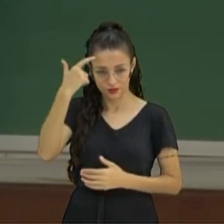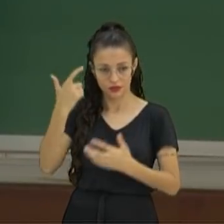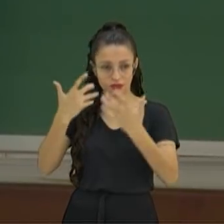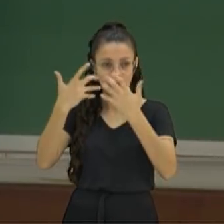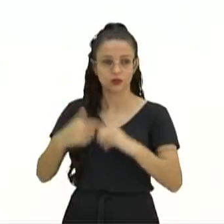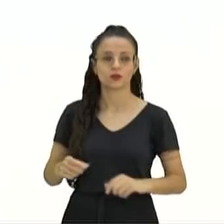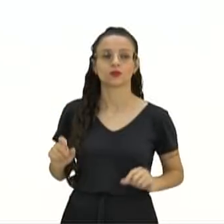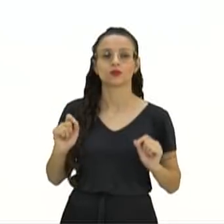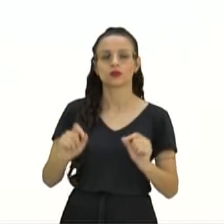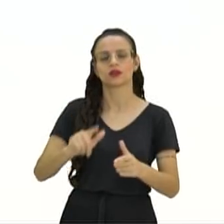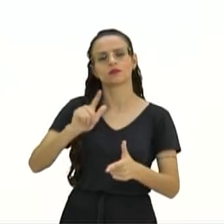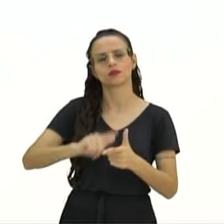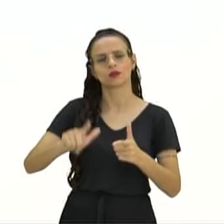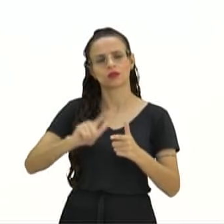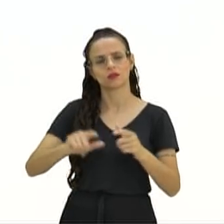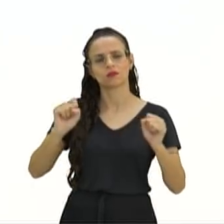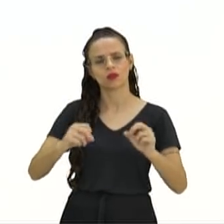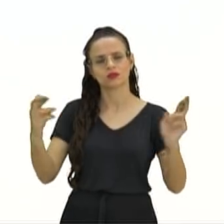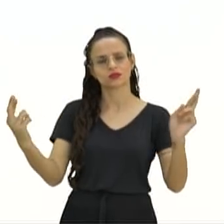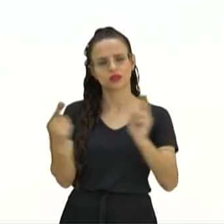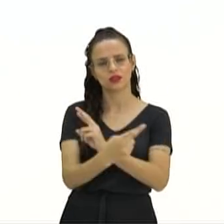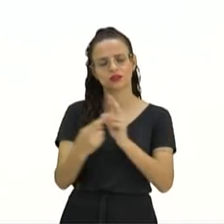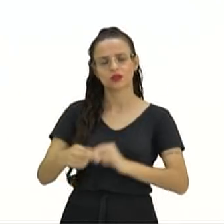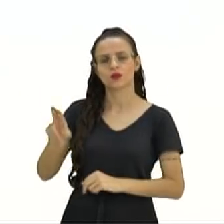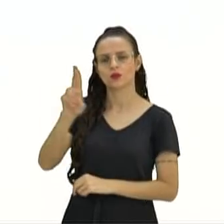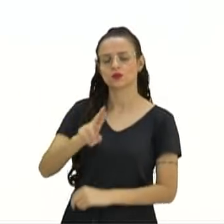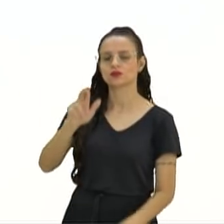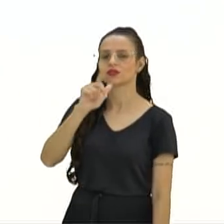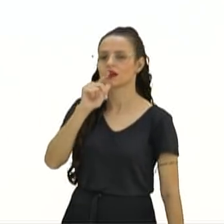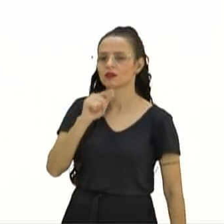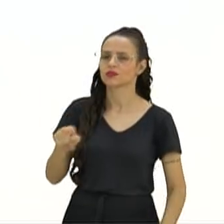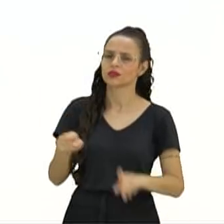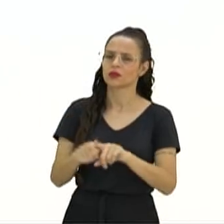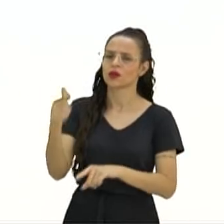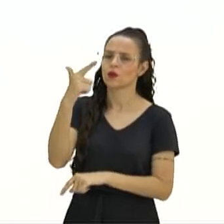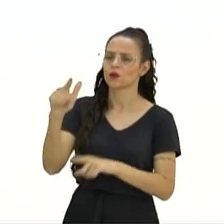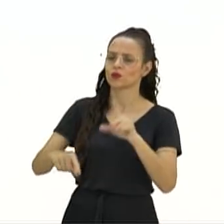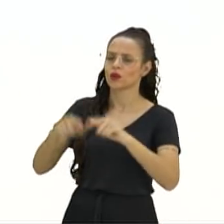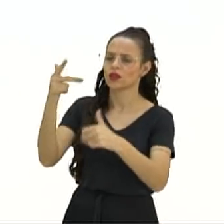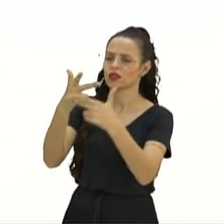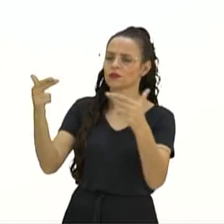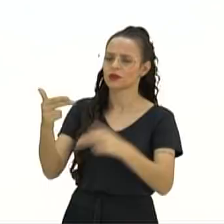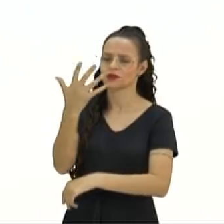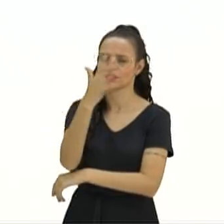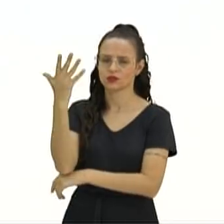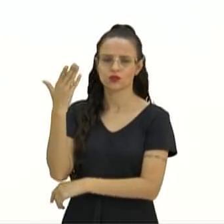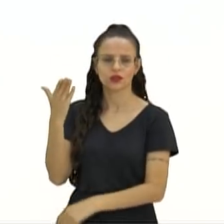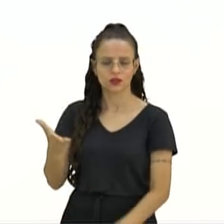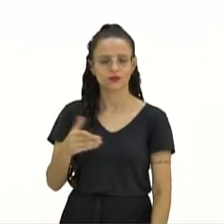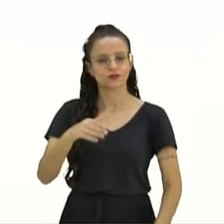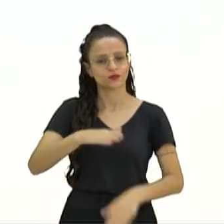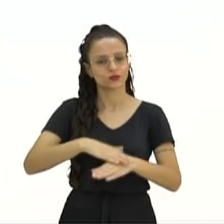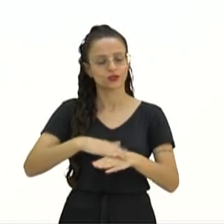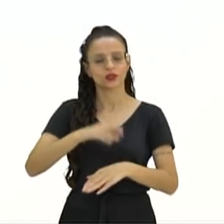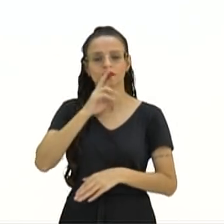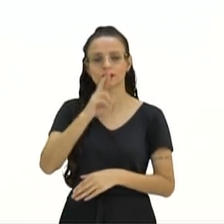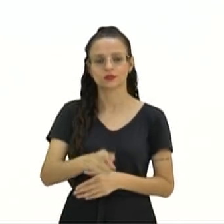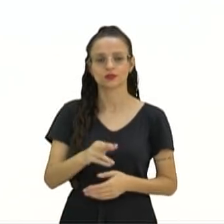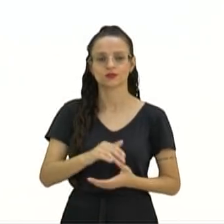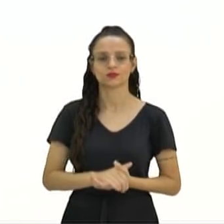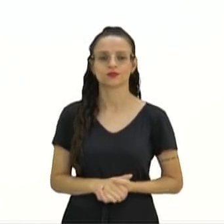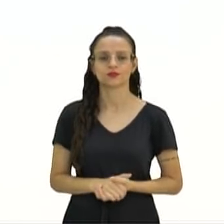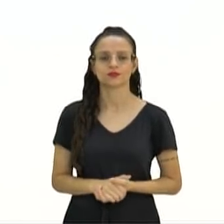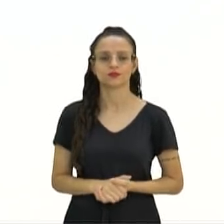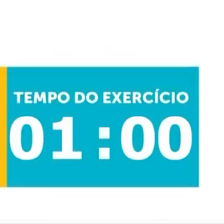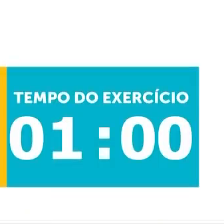reflexão. Quais problemas podem ser relacionados ao uso da água e de outros elementos naturais pela sociedade? Respondam rapidinho, a gente já volta para